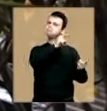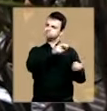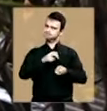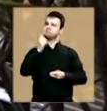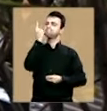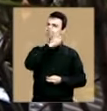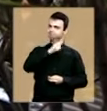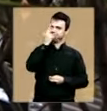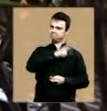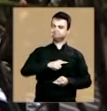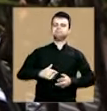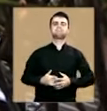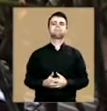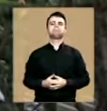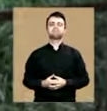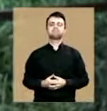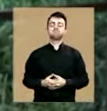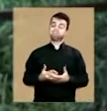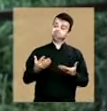financeiro.